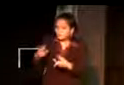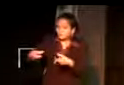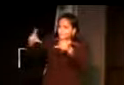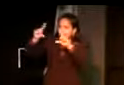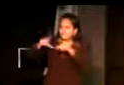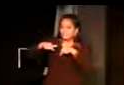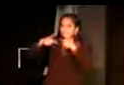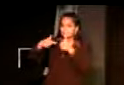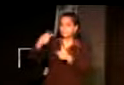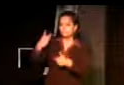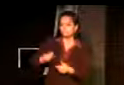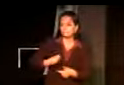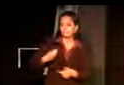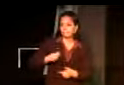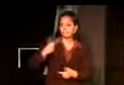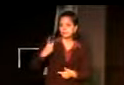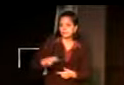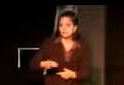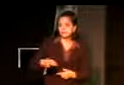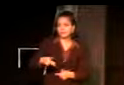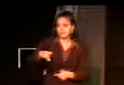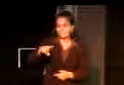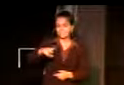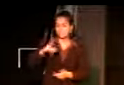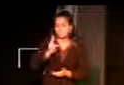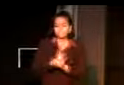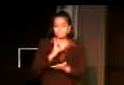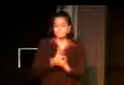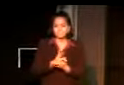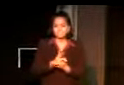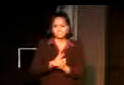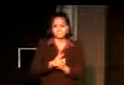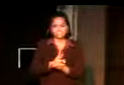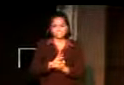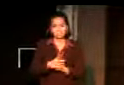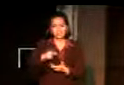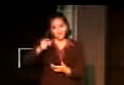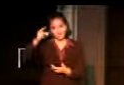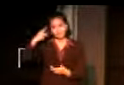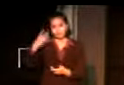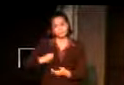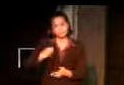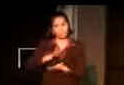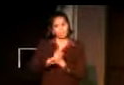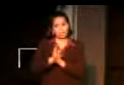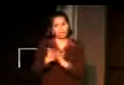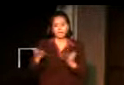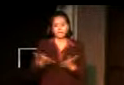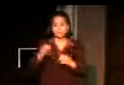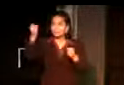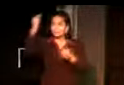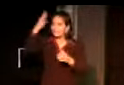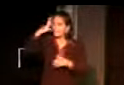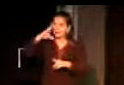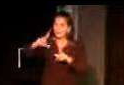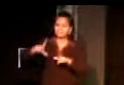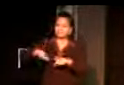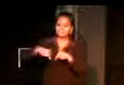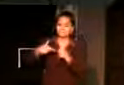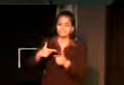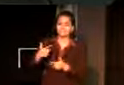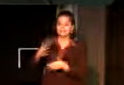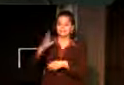na vida daquele que era o mais miserável de todos e de repente pela graça agora me